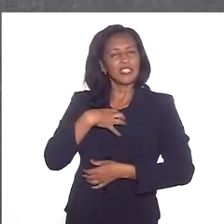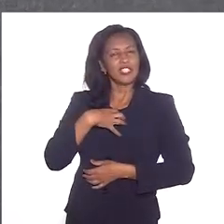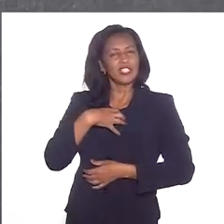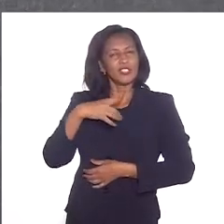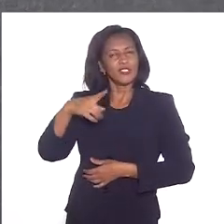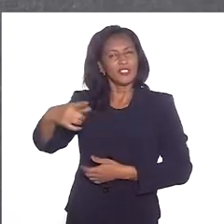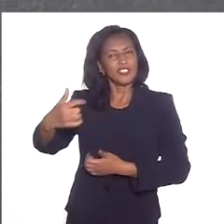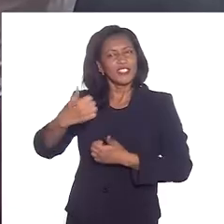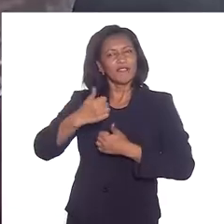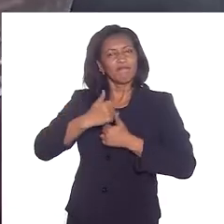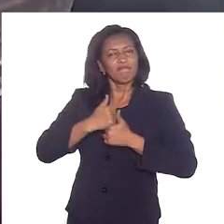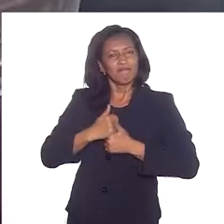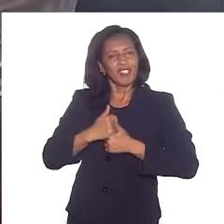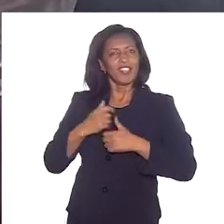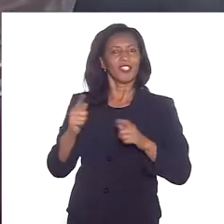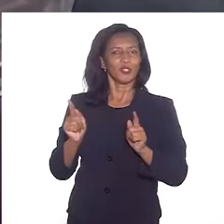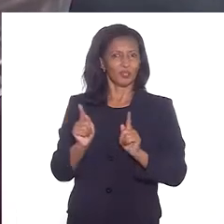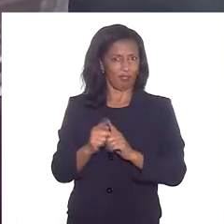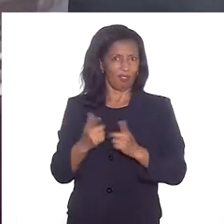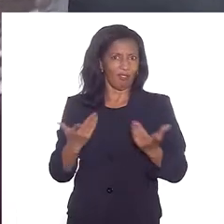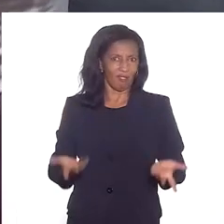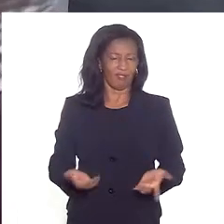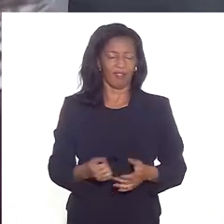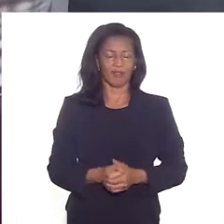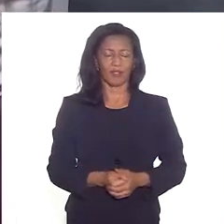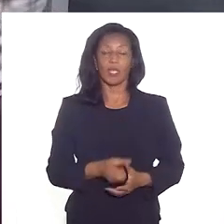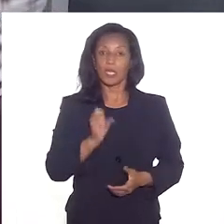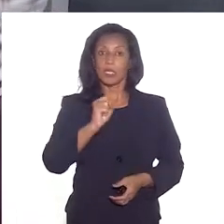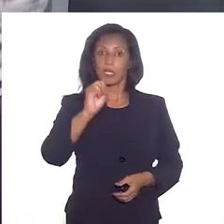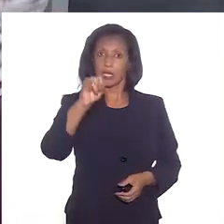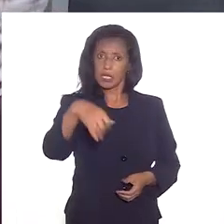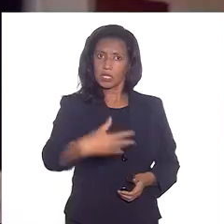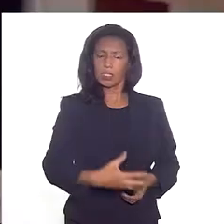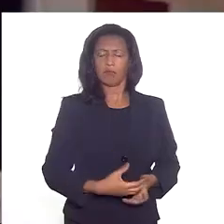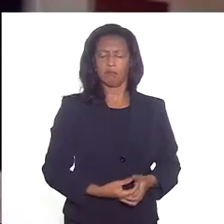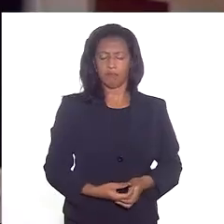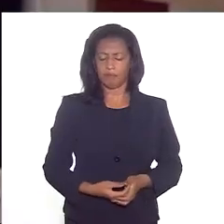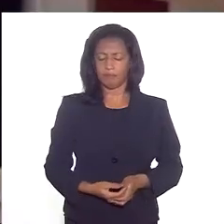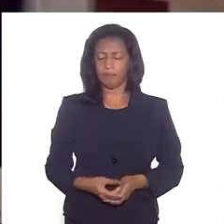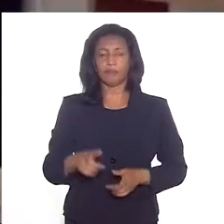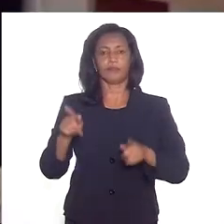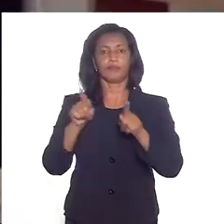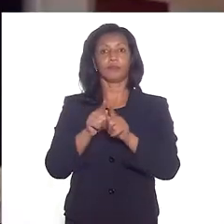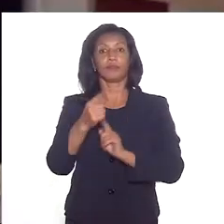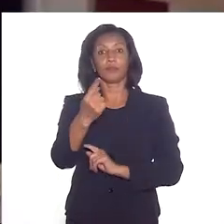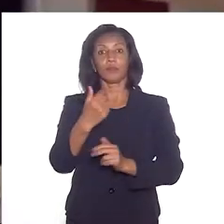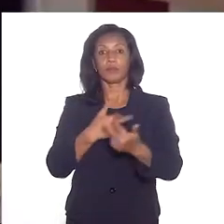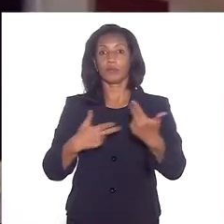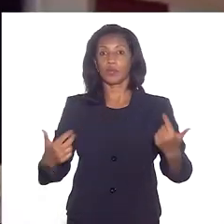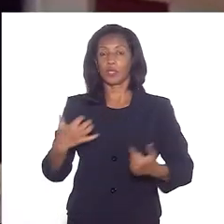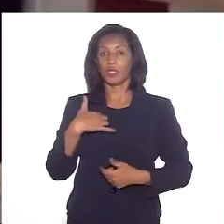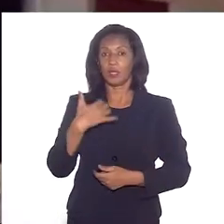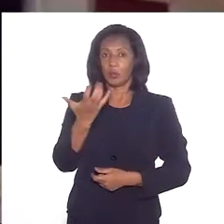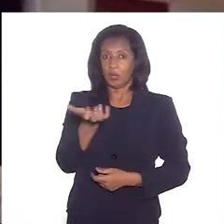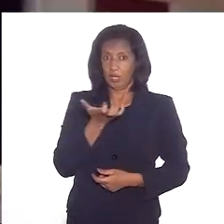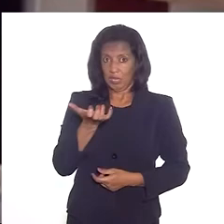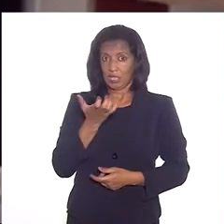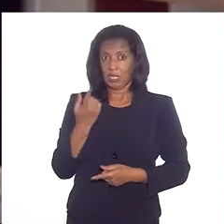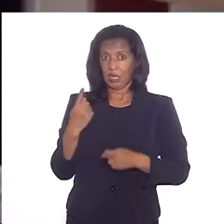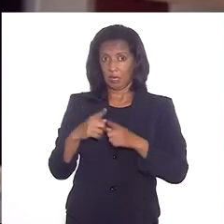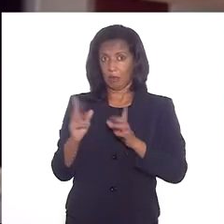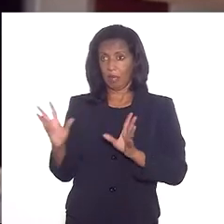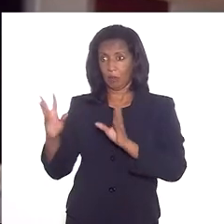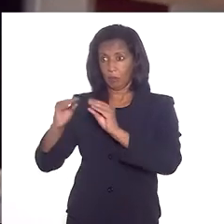sentirem vocês também ali presentes, né, Flávia? Sim, e também uma coisa que eu